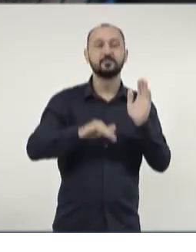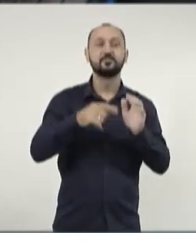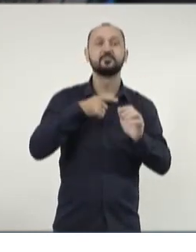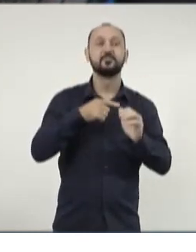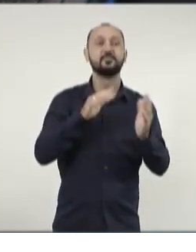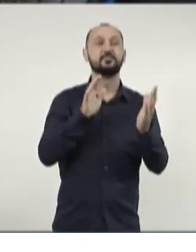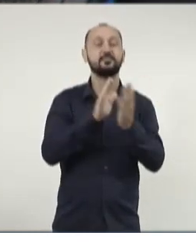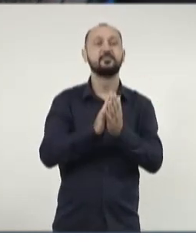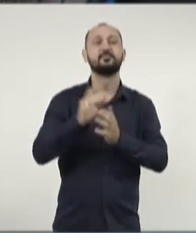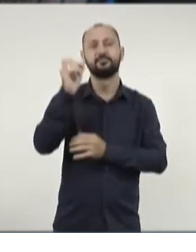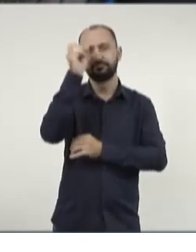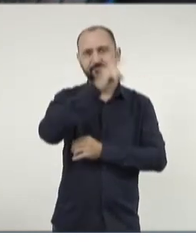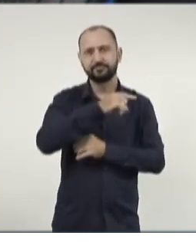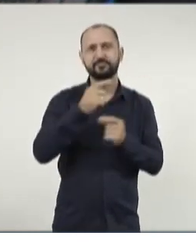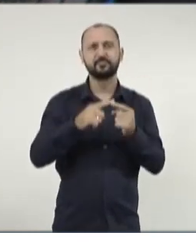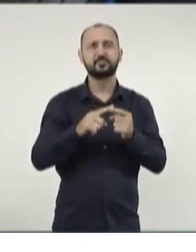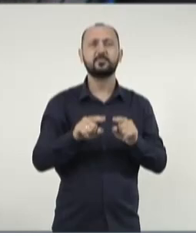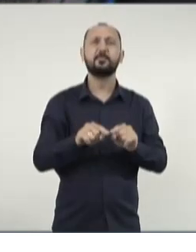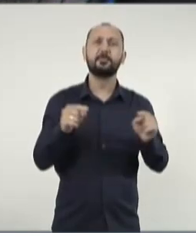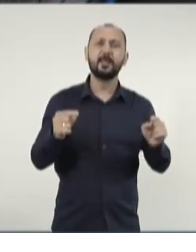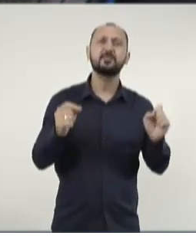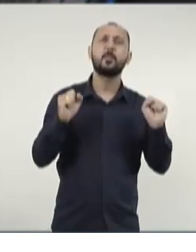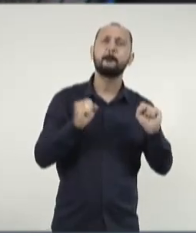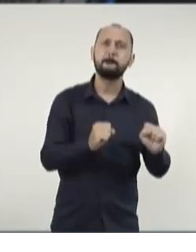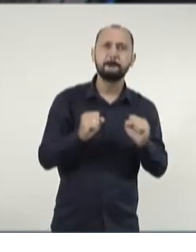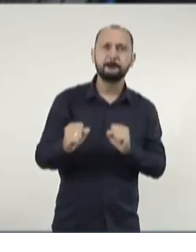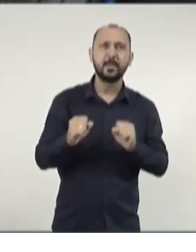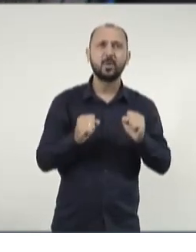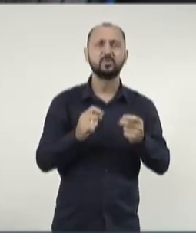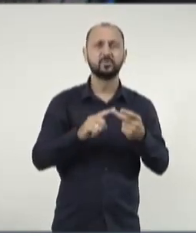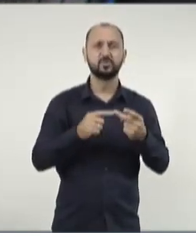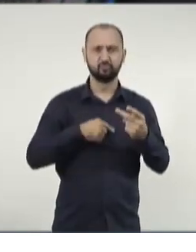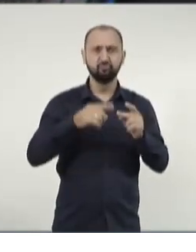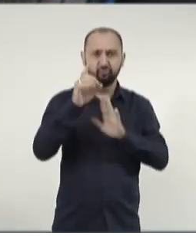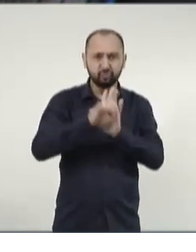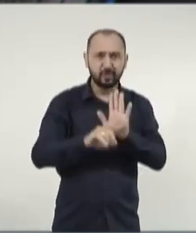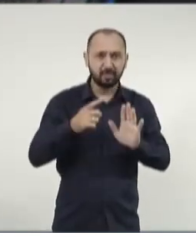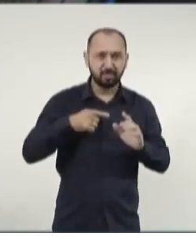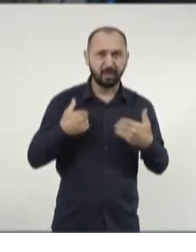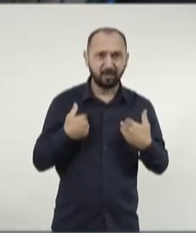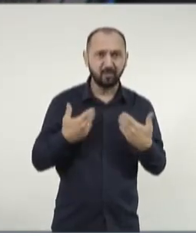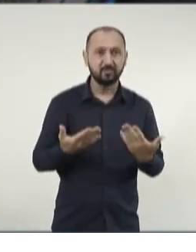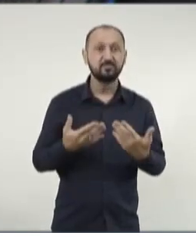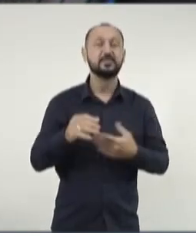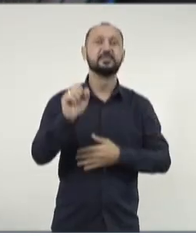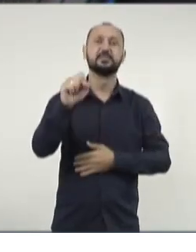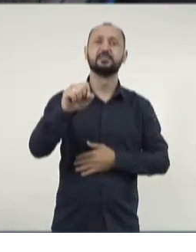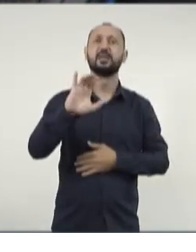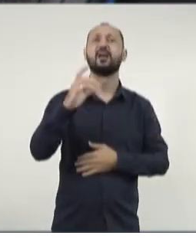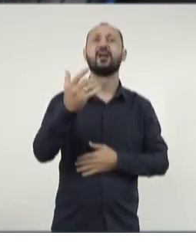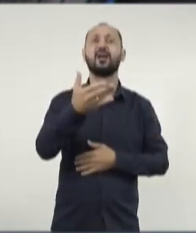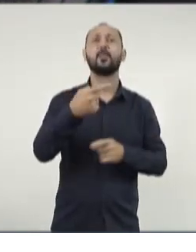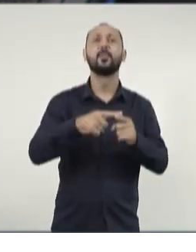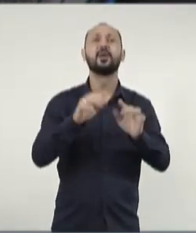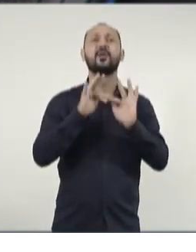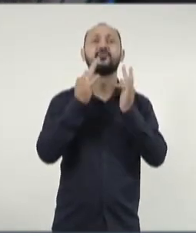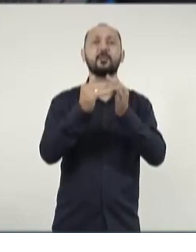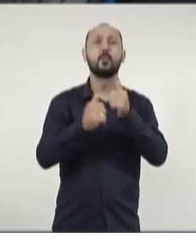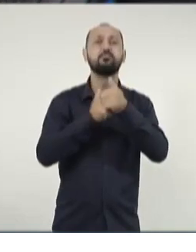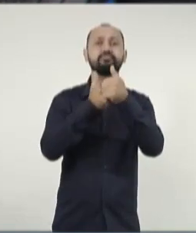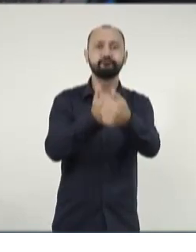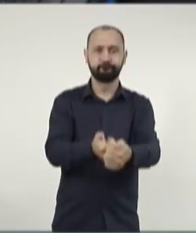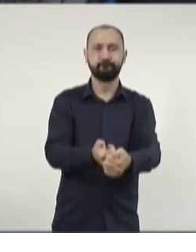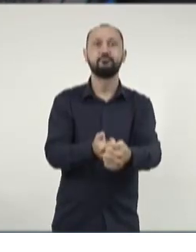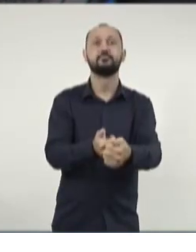um conflito muito grande, mas será que eu posso? Eu tenho direito e tal? Claro que tem, porque a família